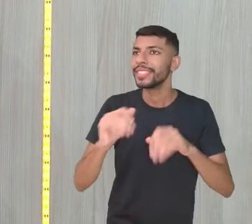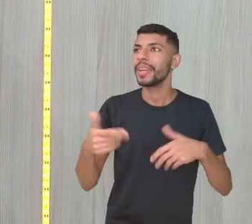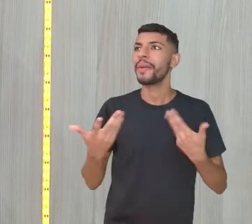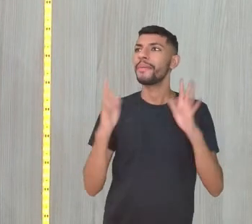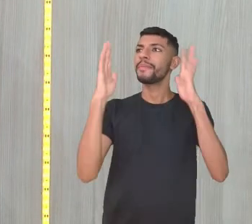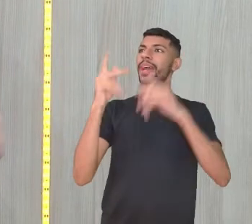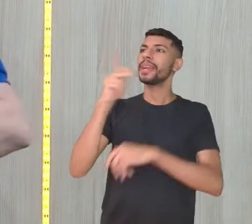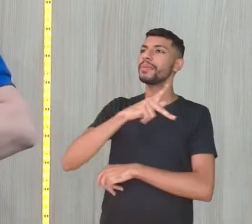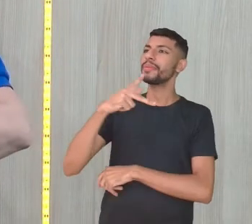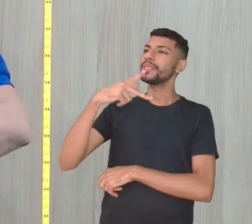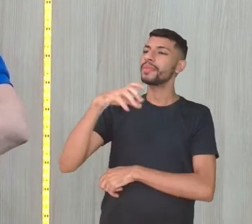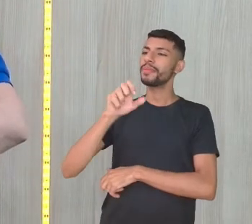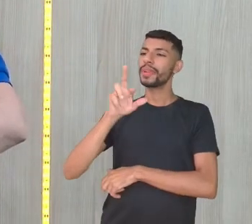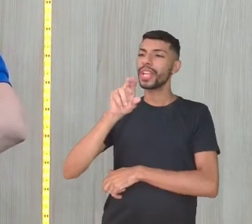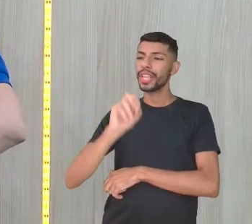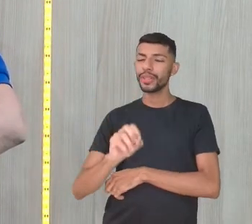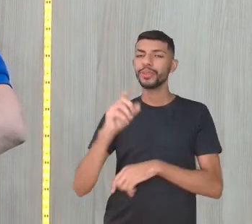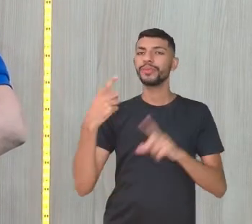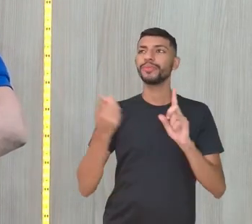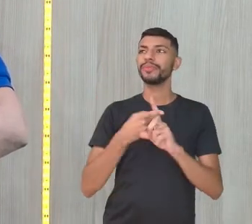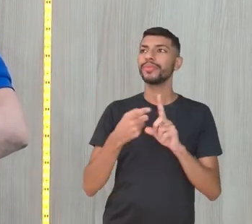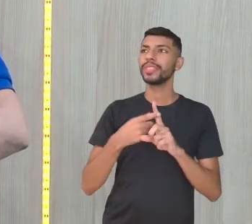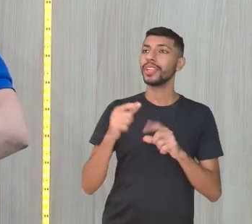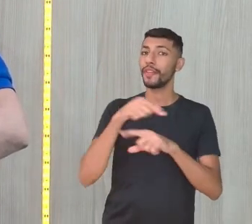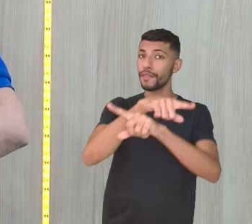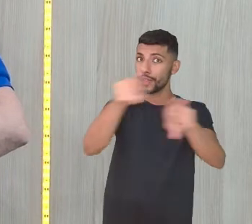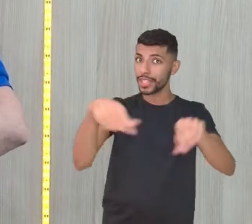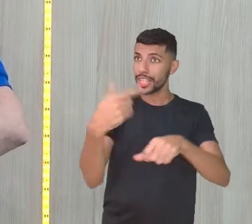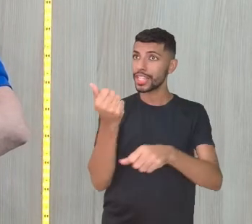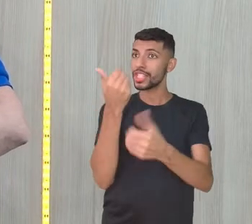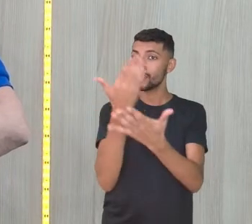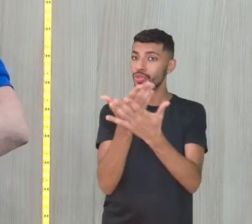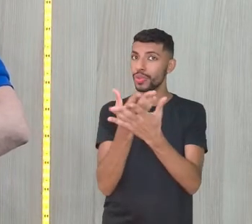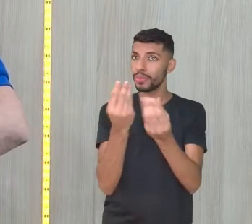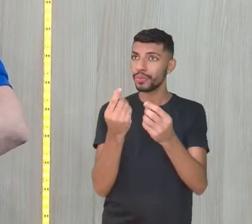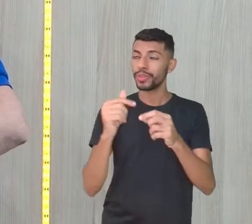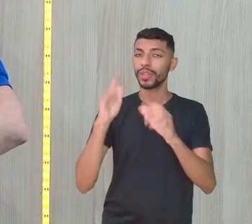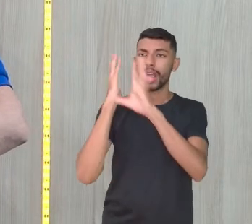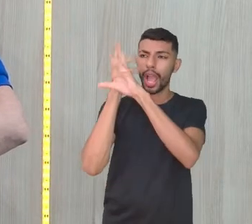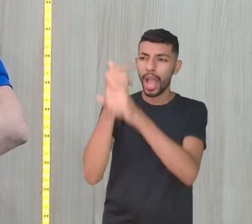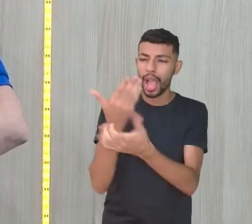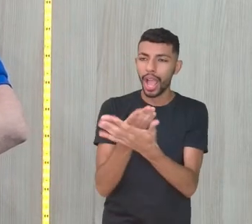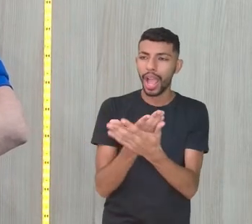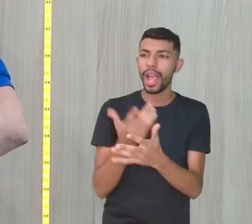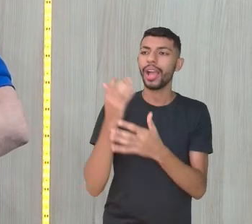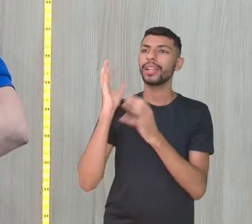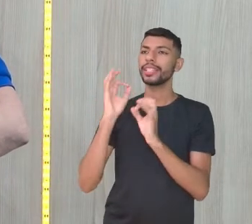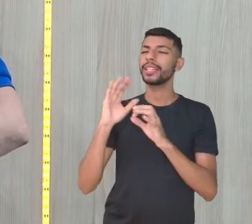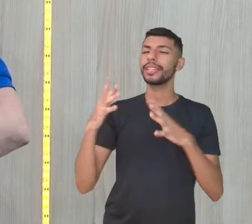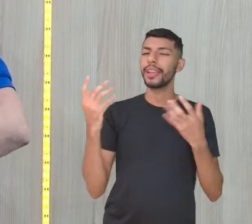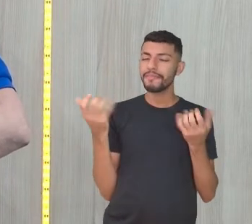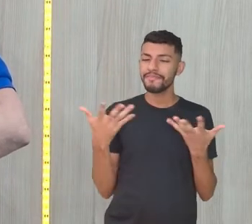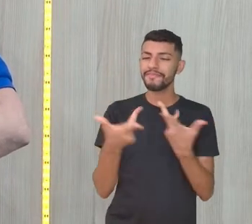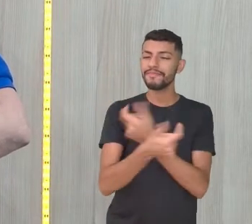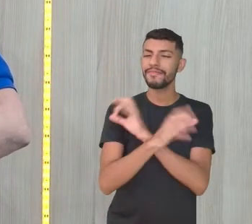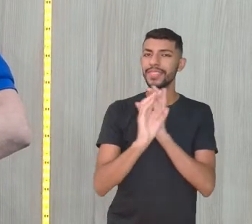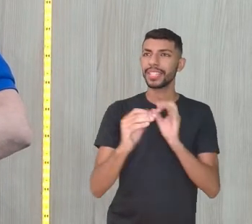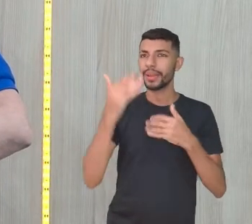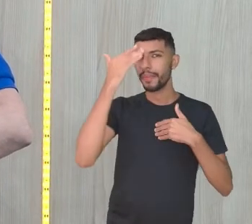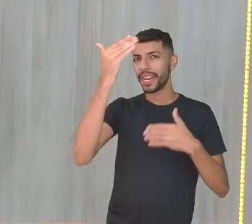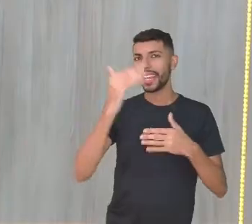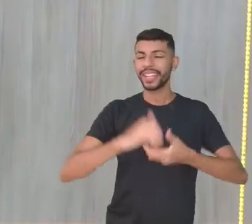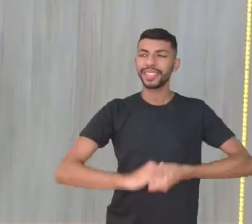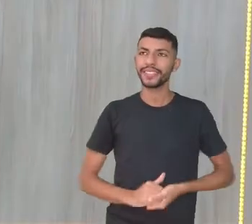Parabéns, professor Pedro, e estude bastante, revise essa aula que tá show. Obrigada,